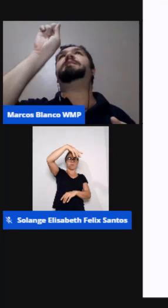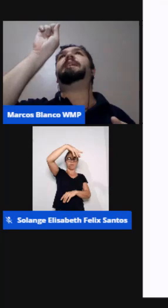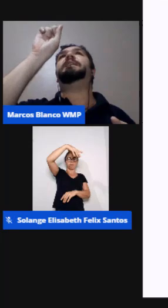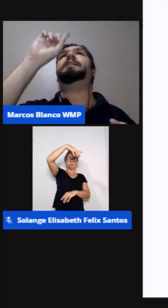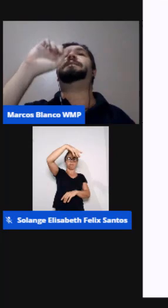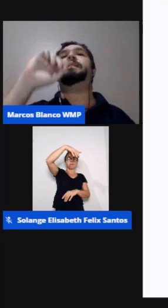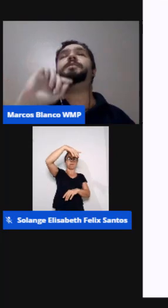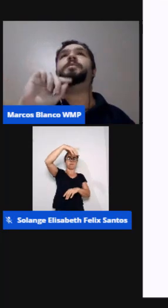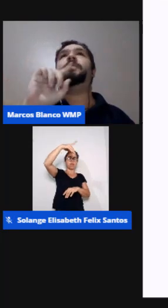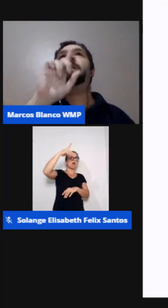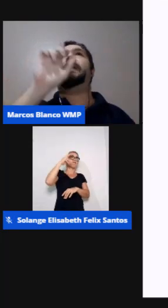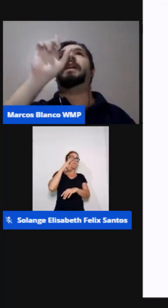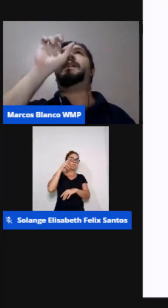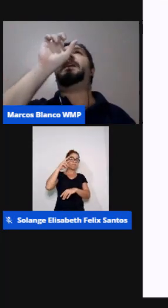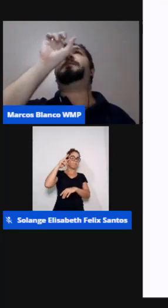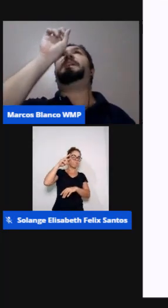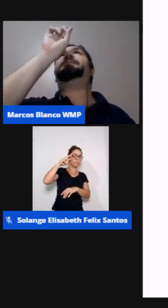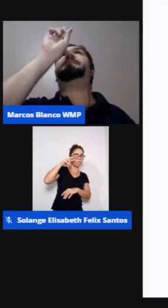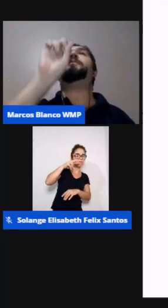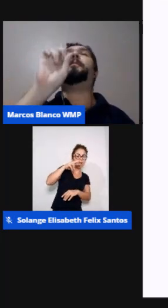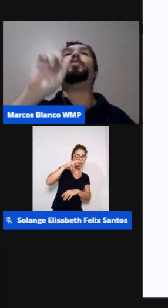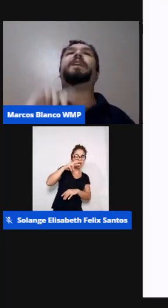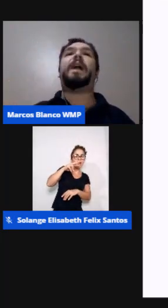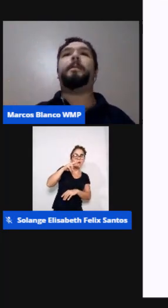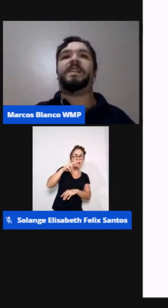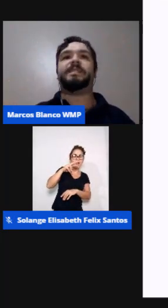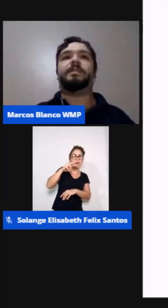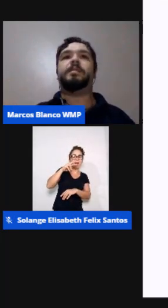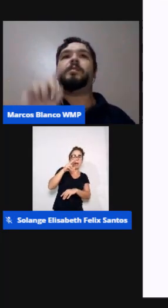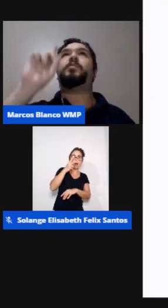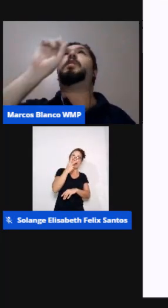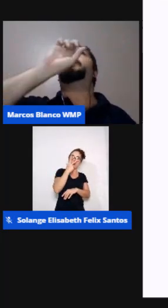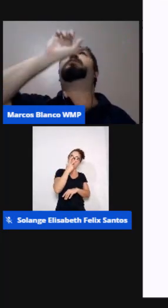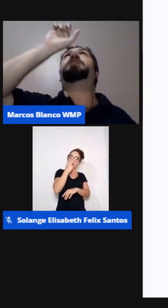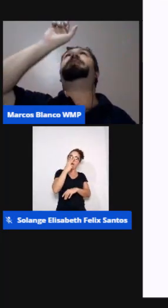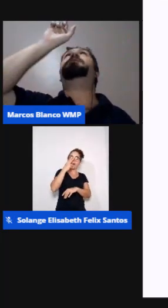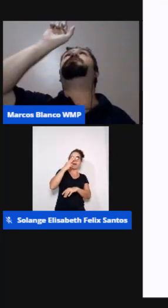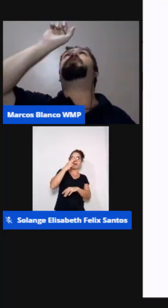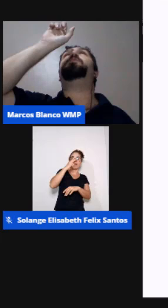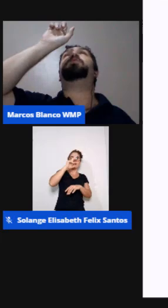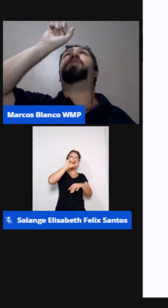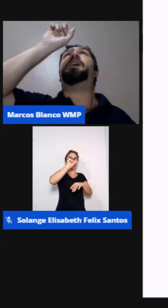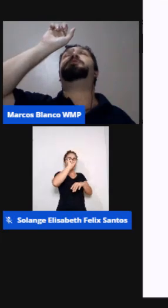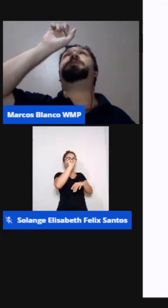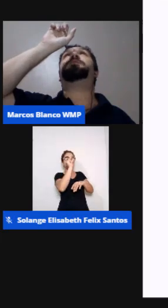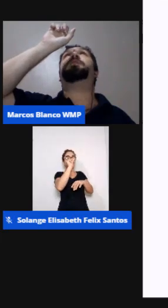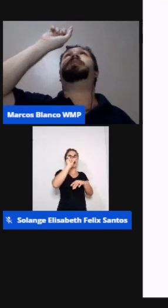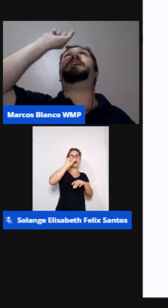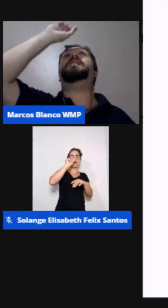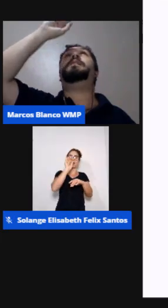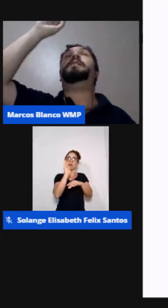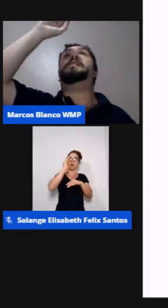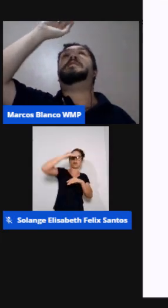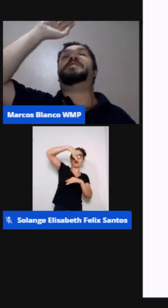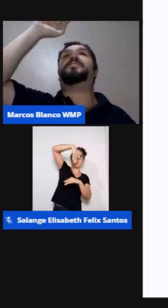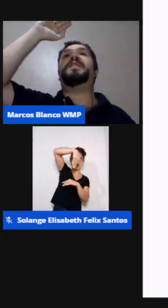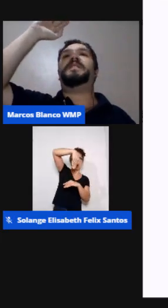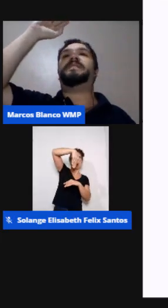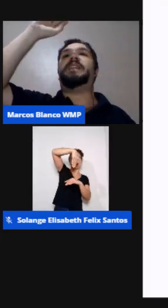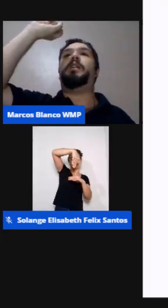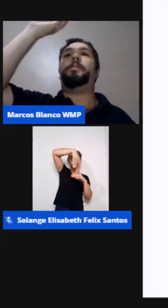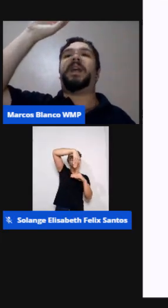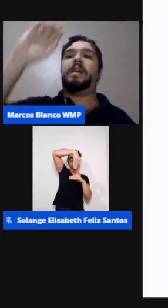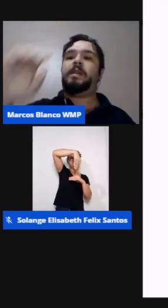você vai visualizar ele nadando, ele parece estar de ponta cabeça. Ele liga o tubo respiratório dele